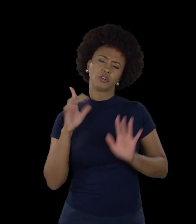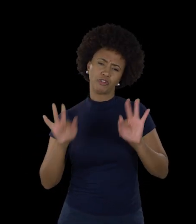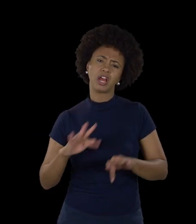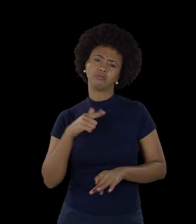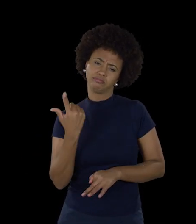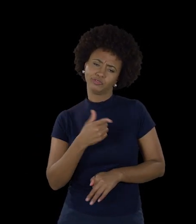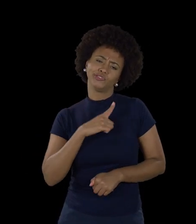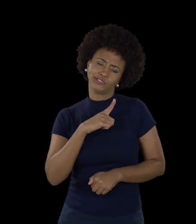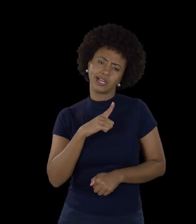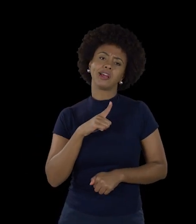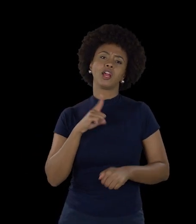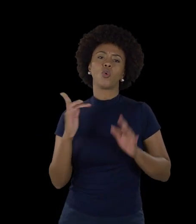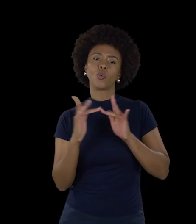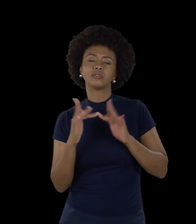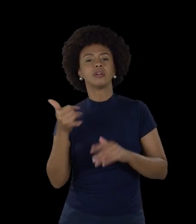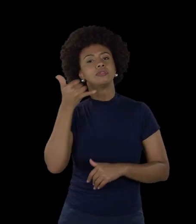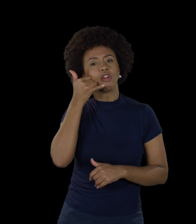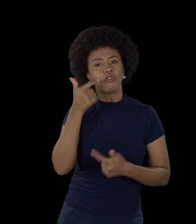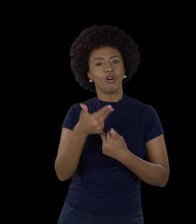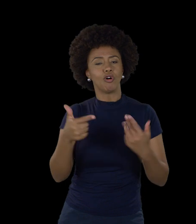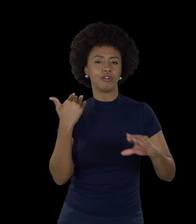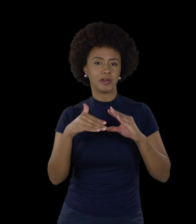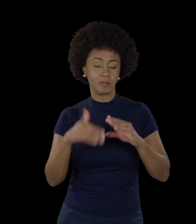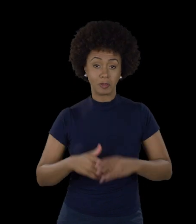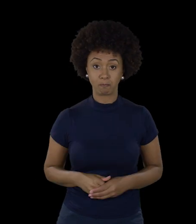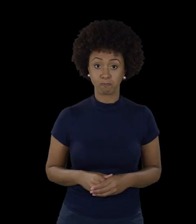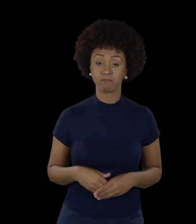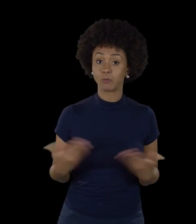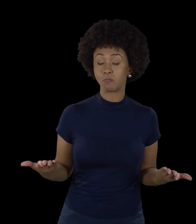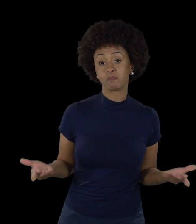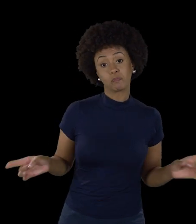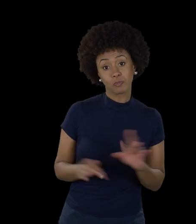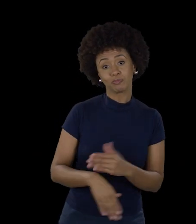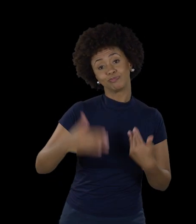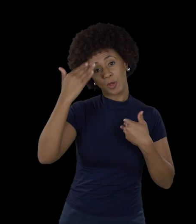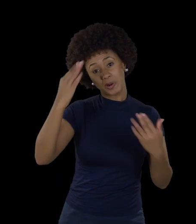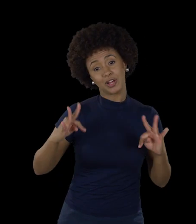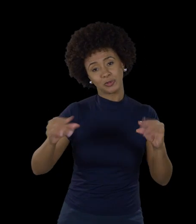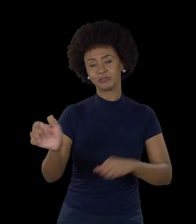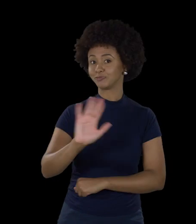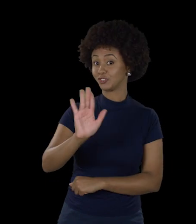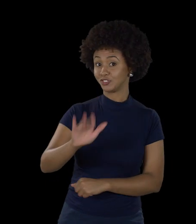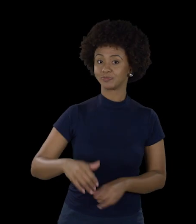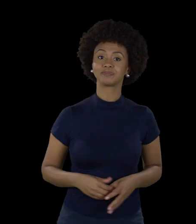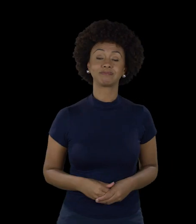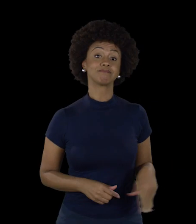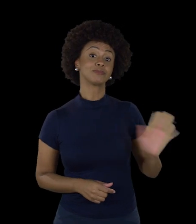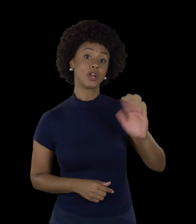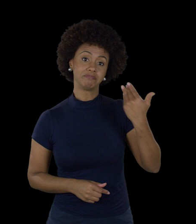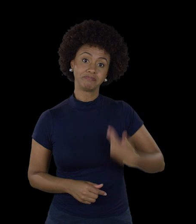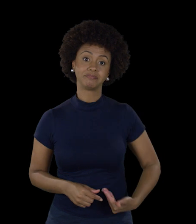caso queiram dialogar com a gente. Então é isso. Muito obrigado a todos. Tchau, tchau. Olá, meu nome é